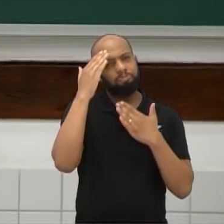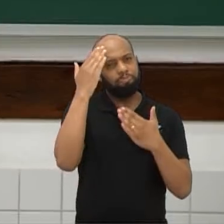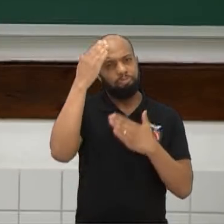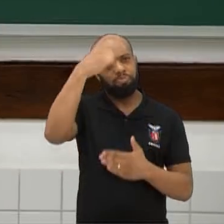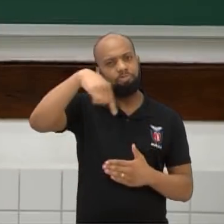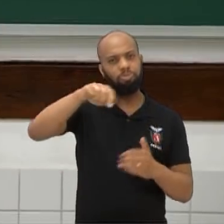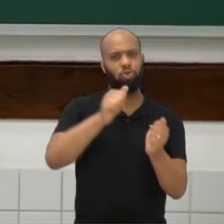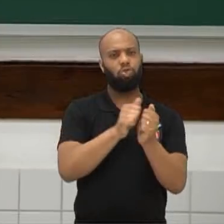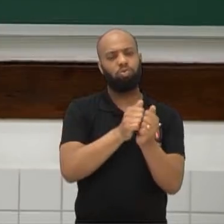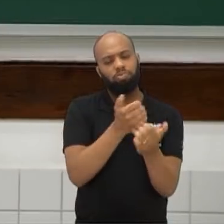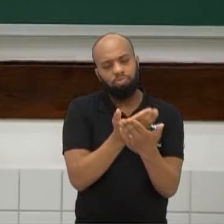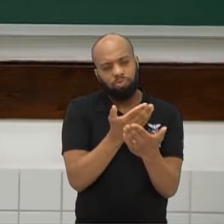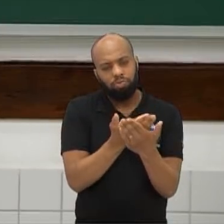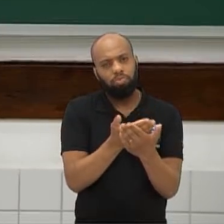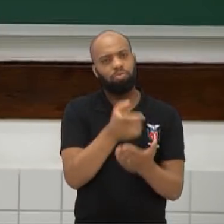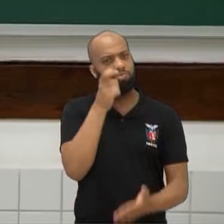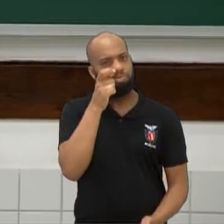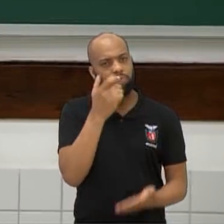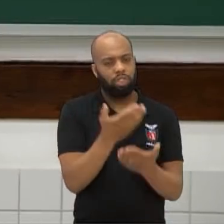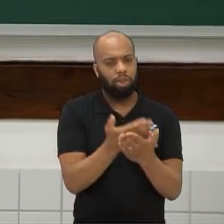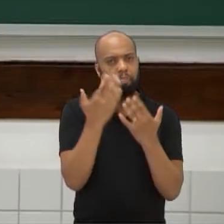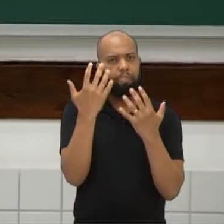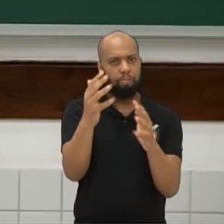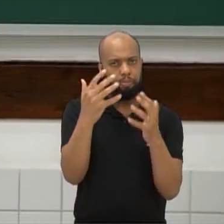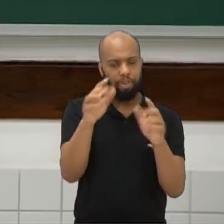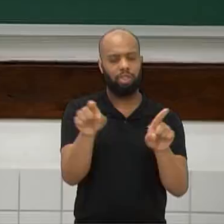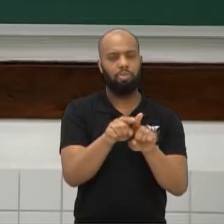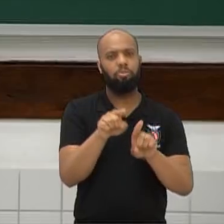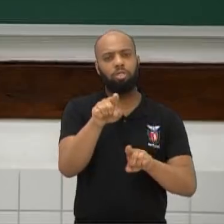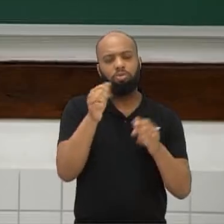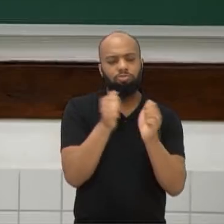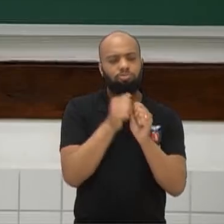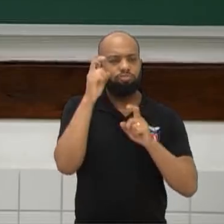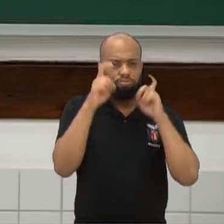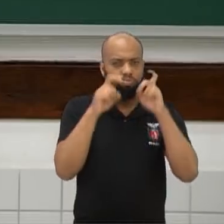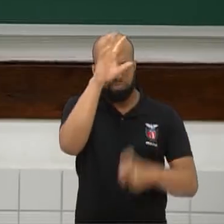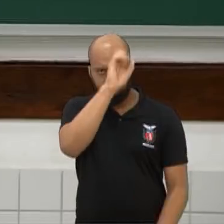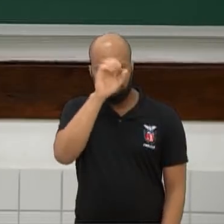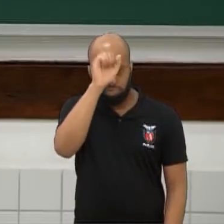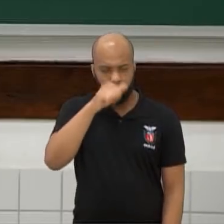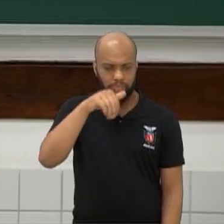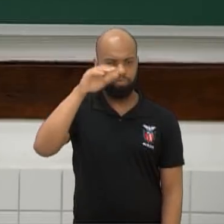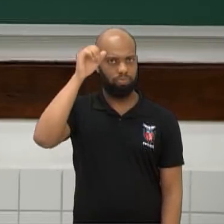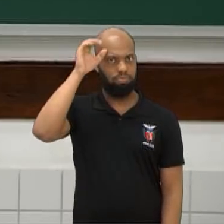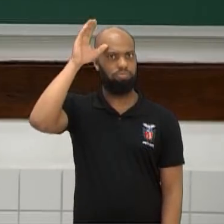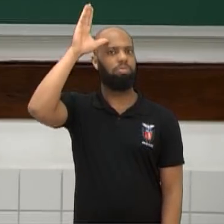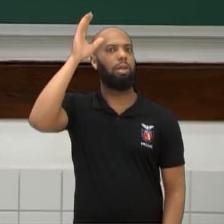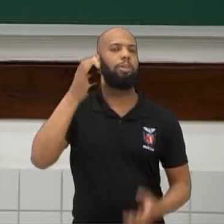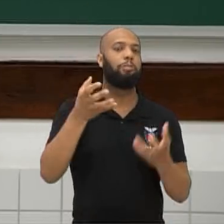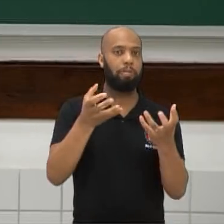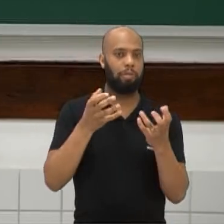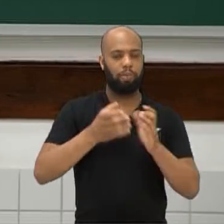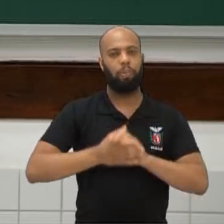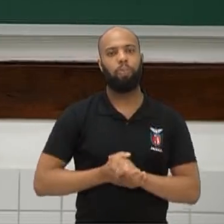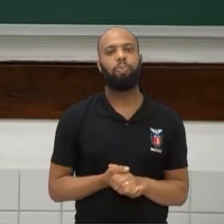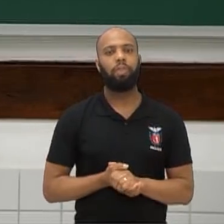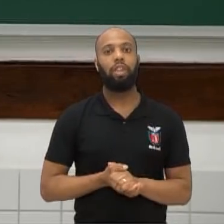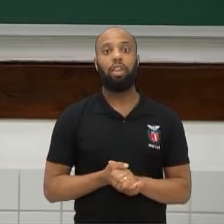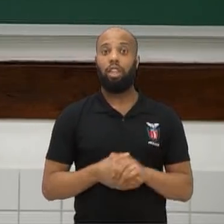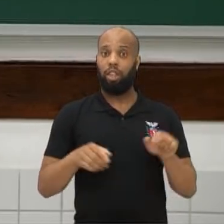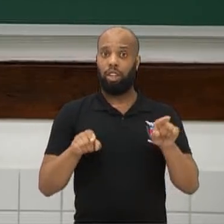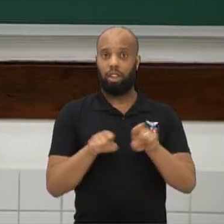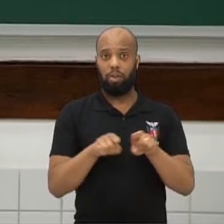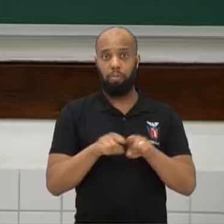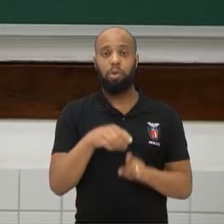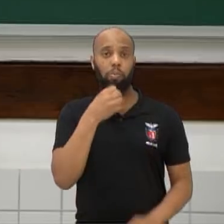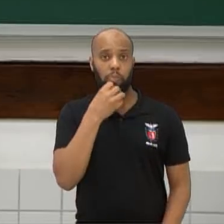participação de vocês, e parabenizo a todos por estarem aí preocupados em aprender cada vez mais. É sempre